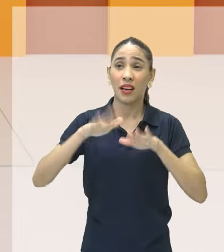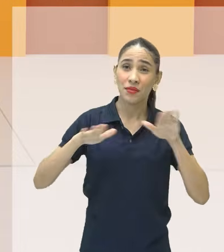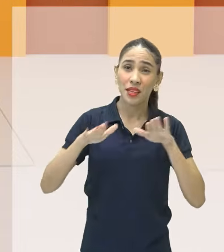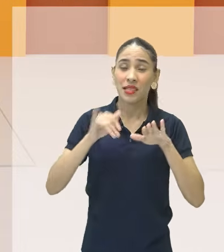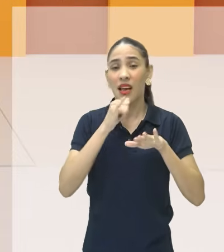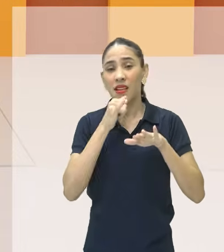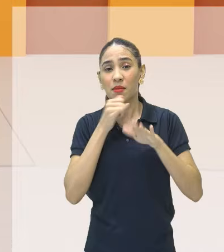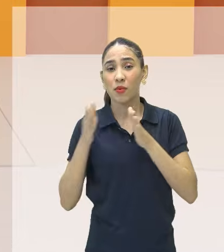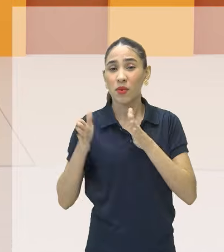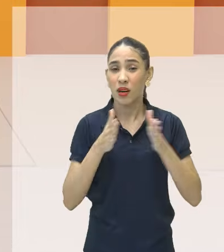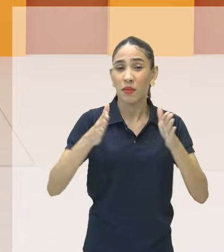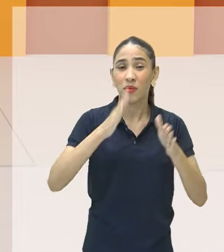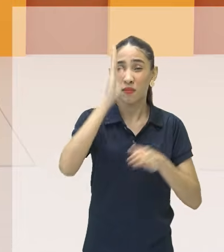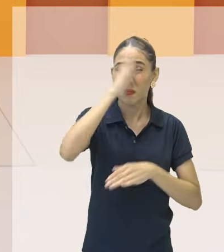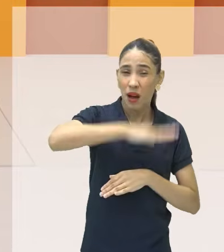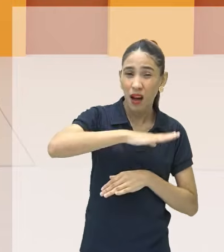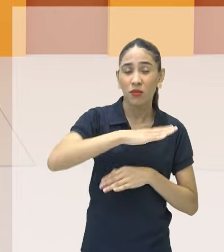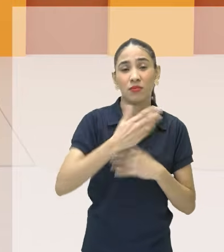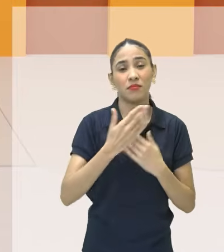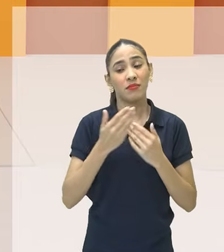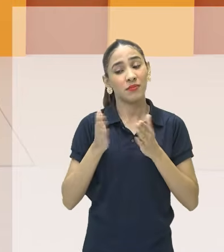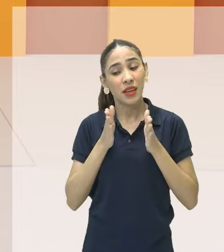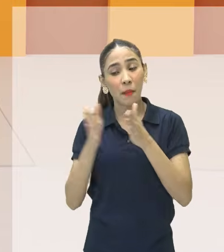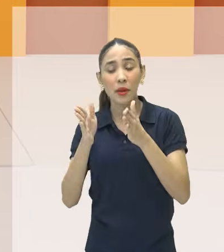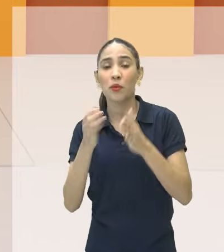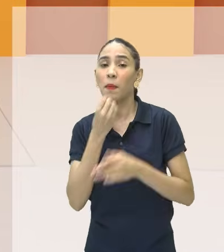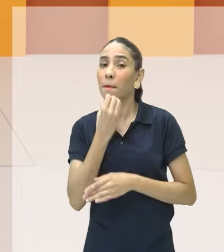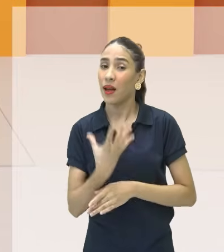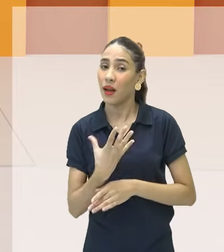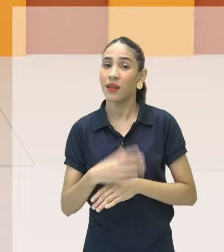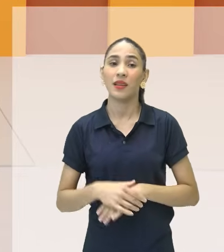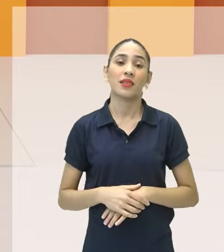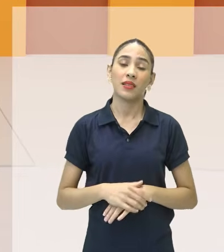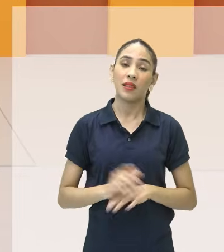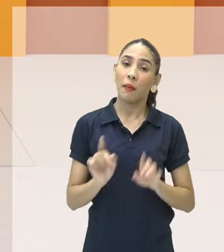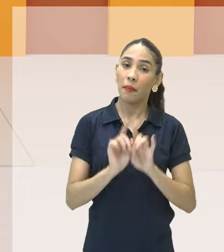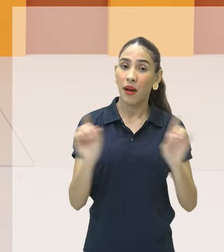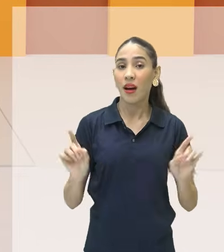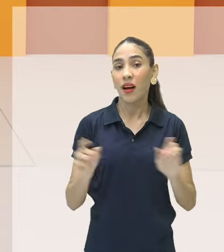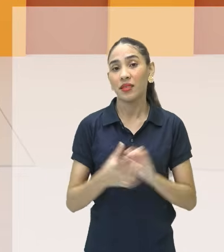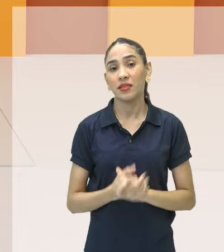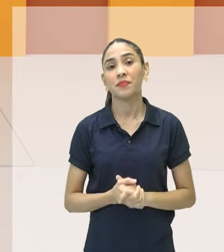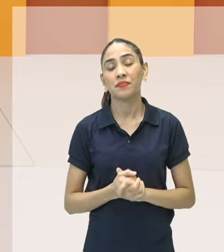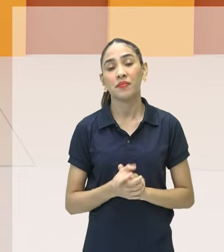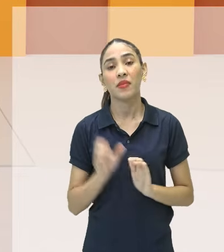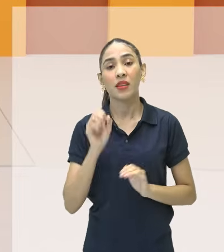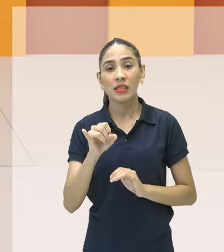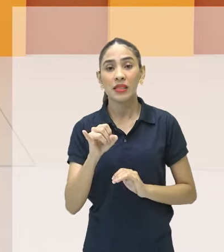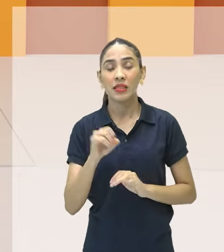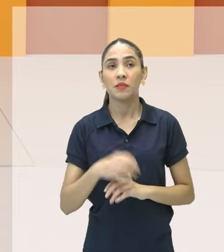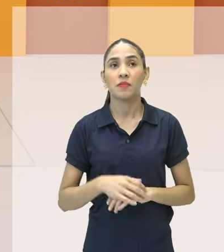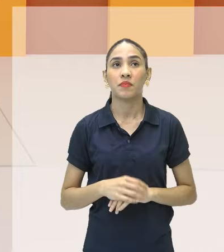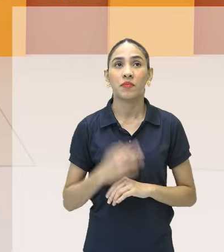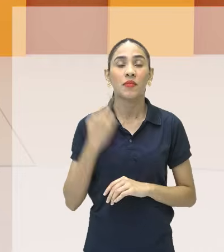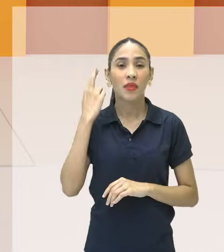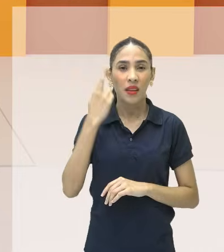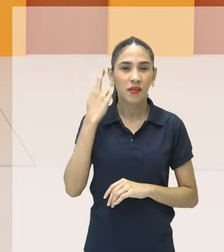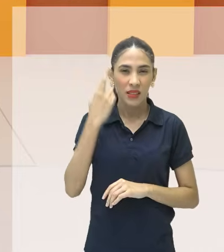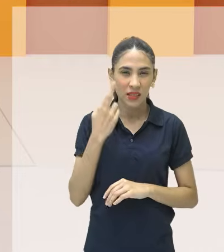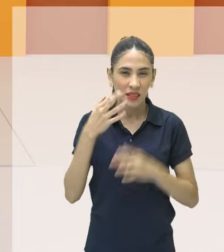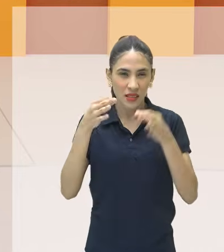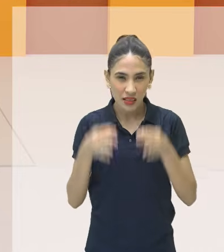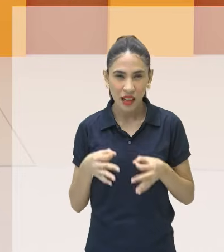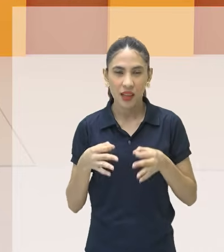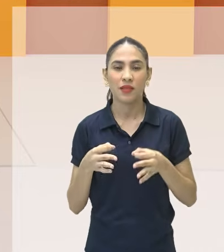nós estamos no caminho do mal, às vezes no bem, né? Mas se nós formos refletir bem